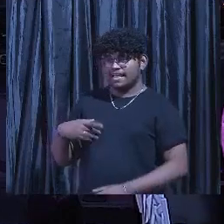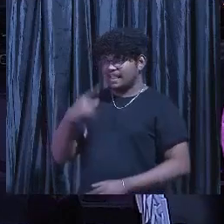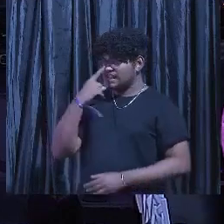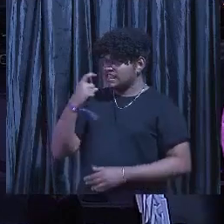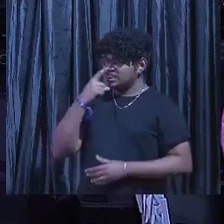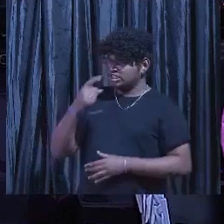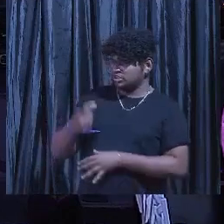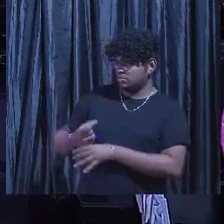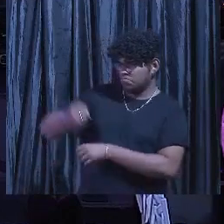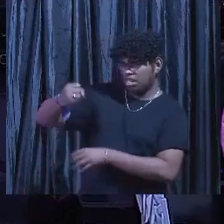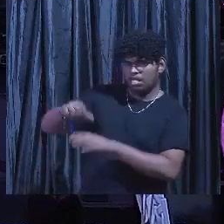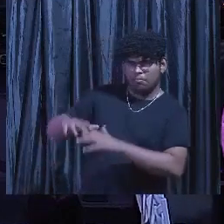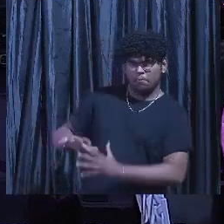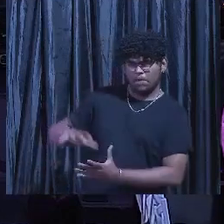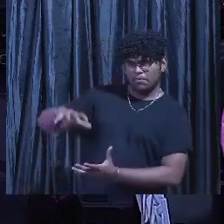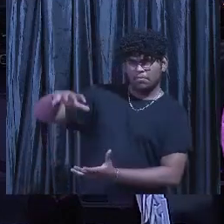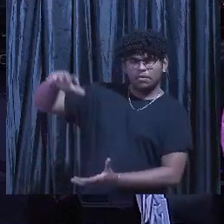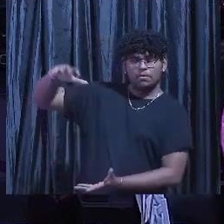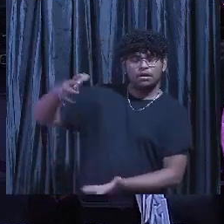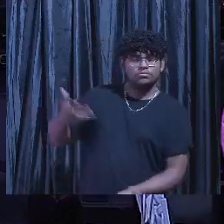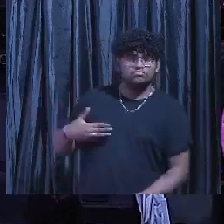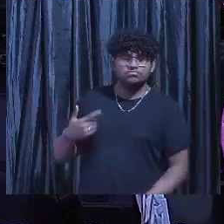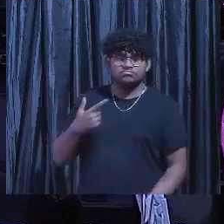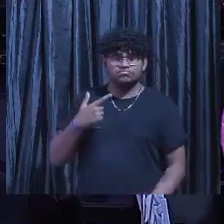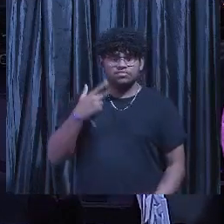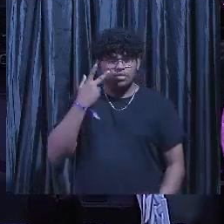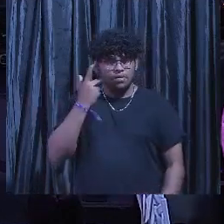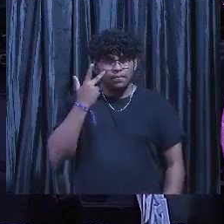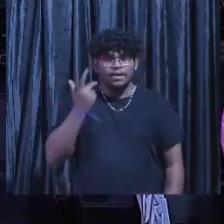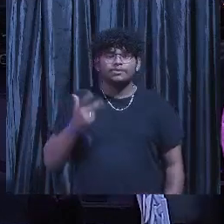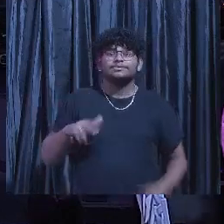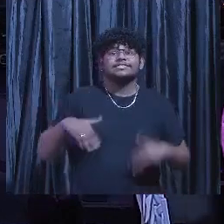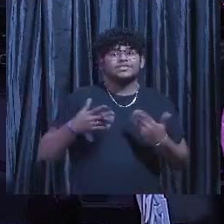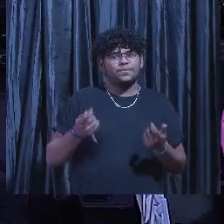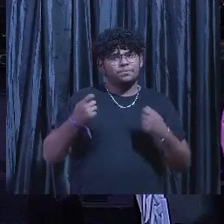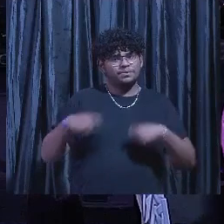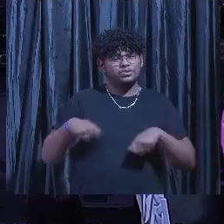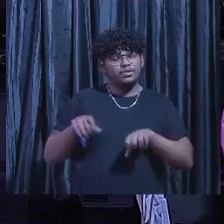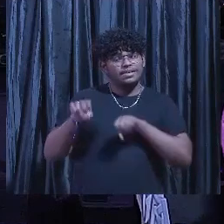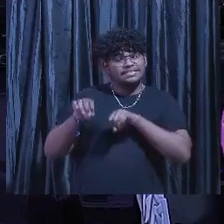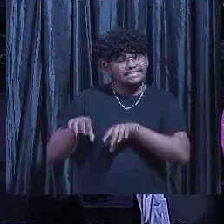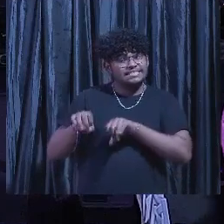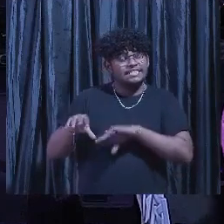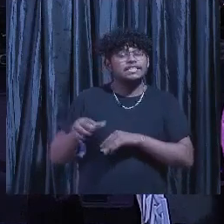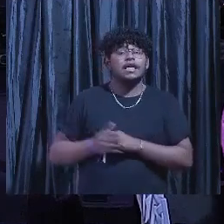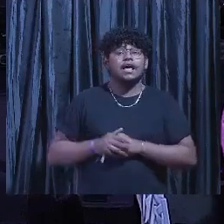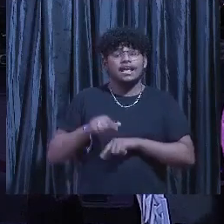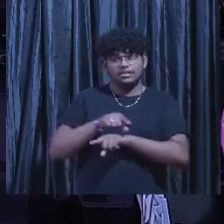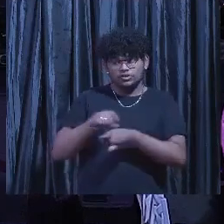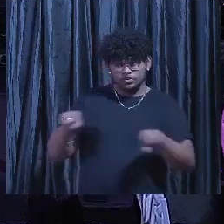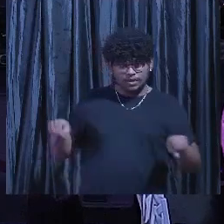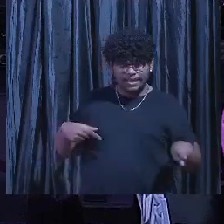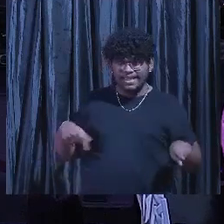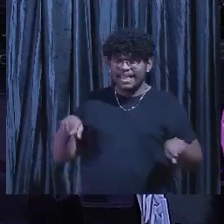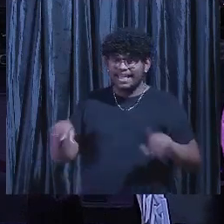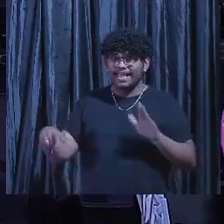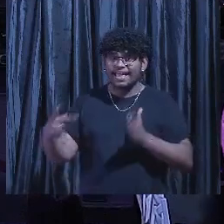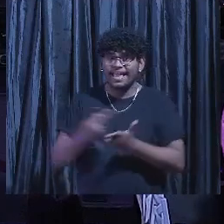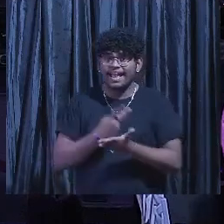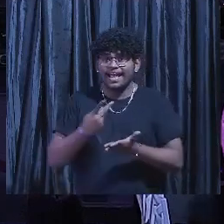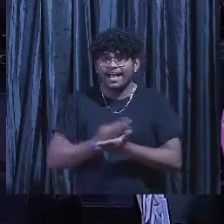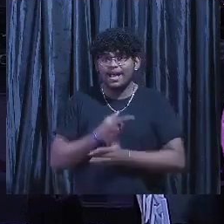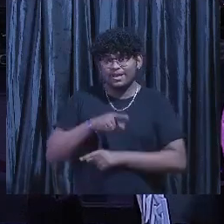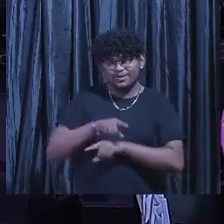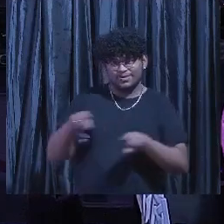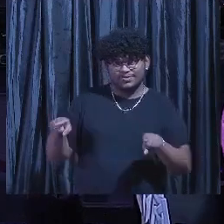uma irregularidade. Então, primeiro a gente teve que trocar uma ideia com a galera que, assim, isso aqui não é correto. A gente tem alguns